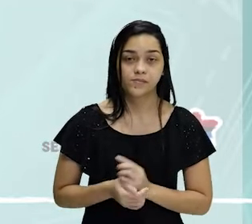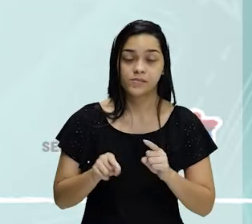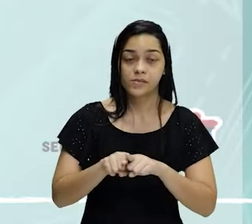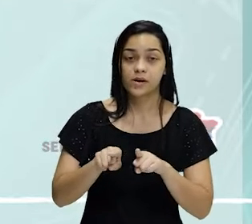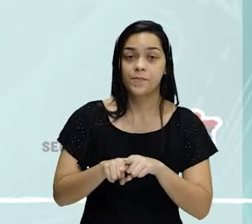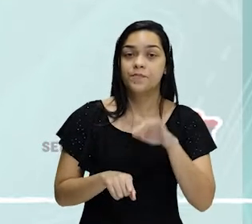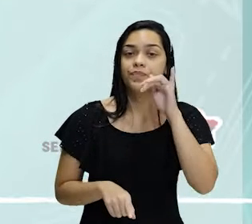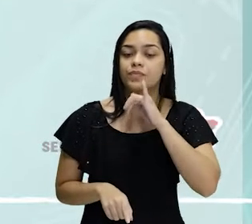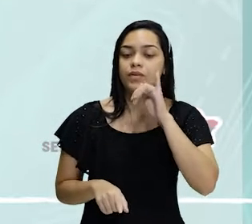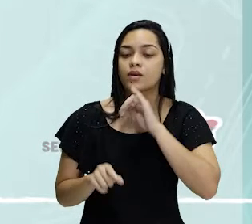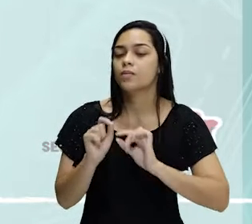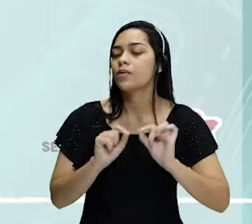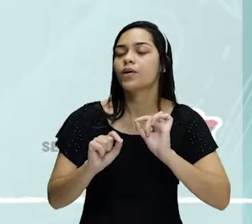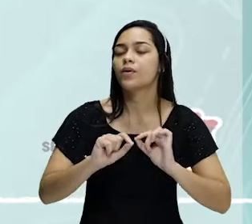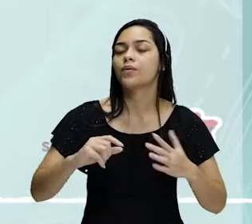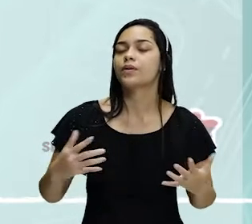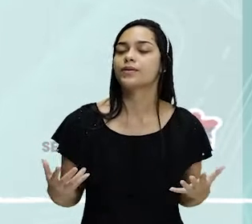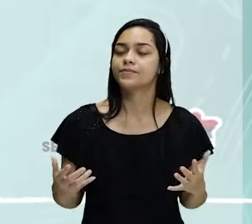Outro exemplo aí, ó.